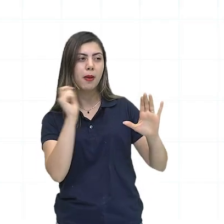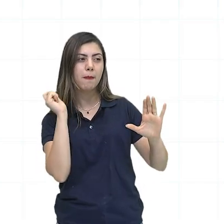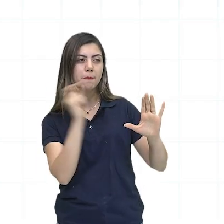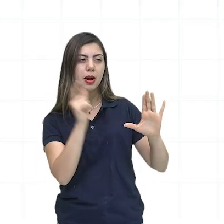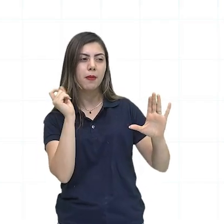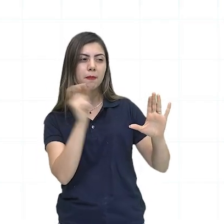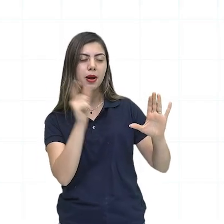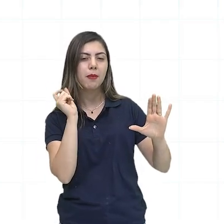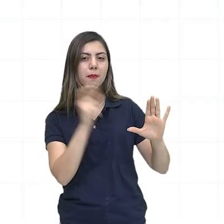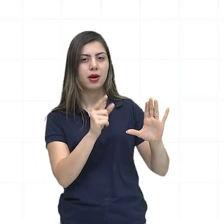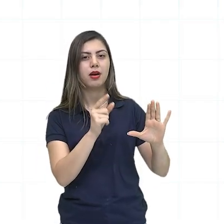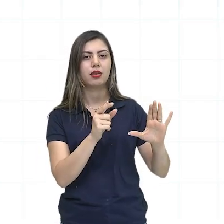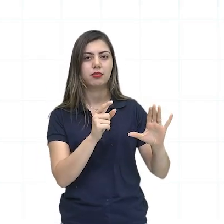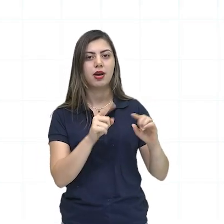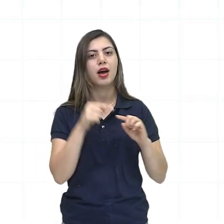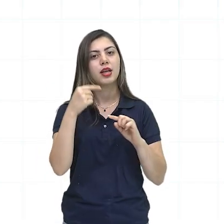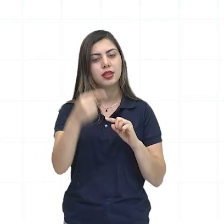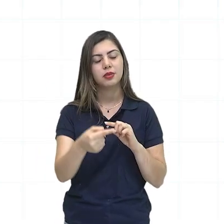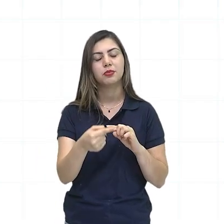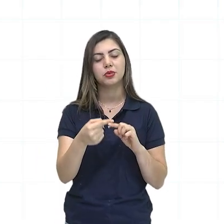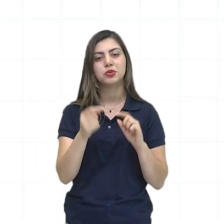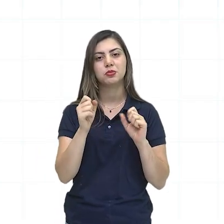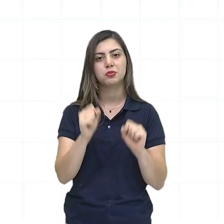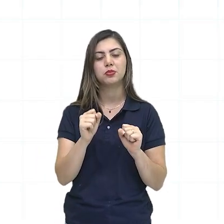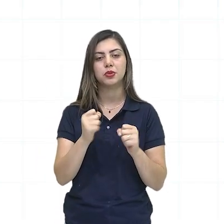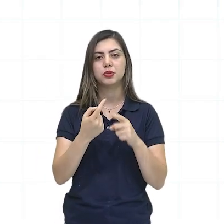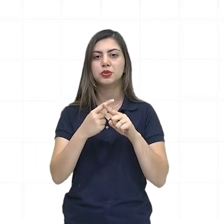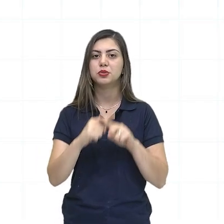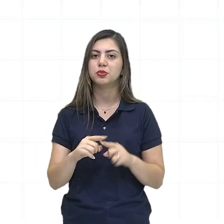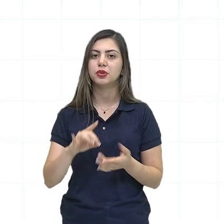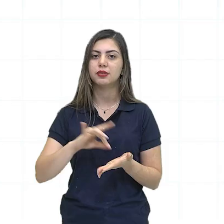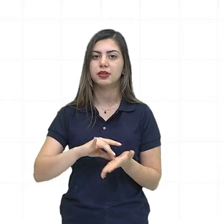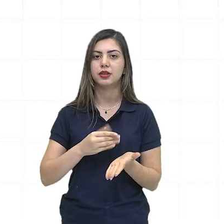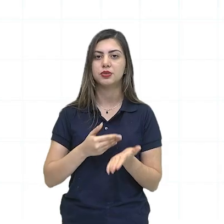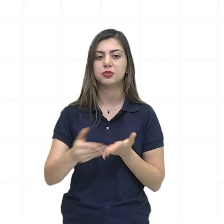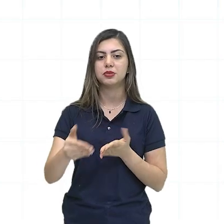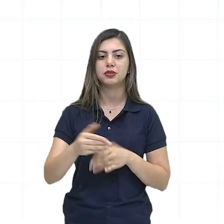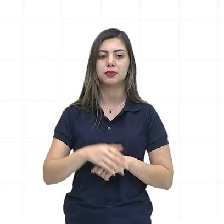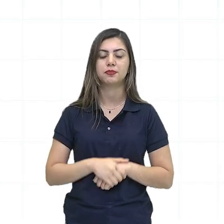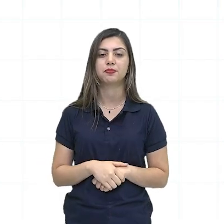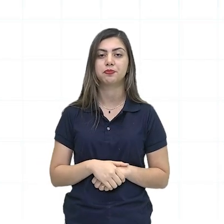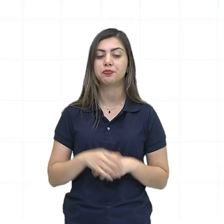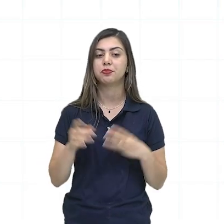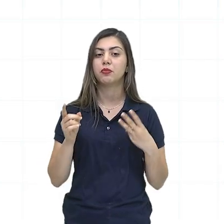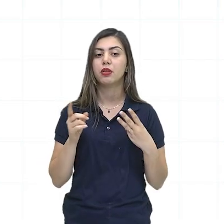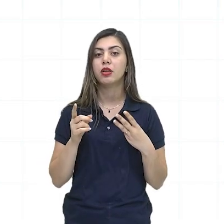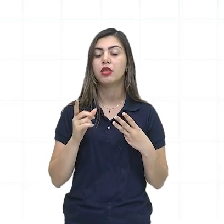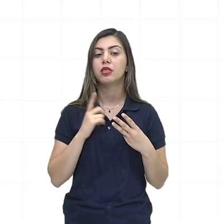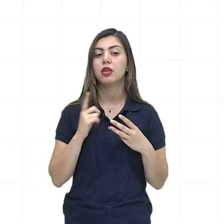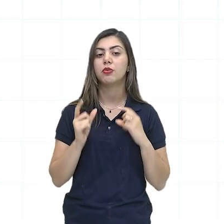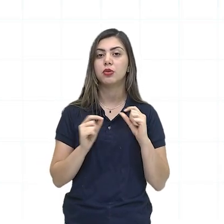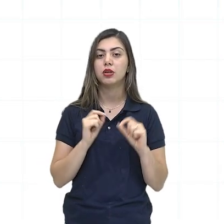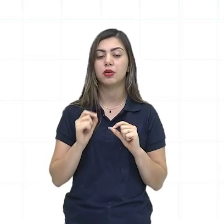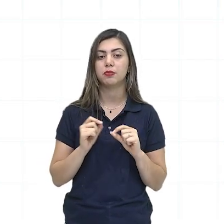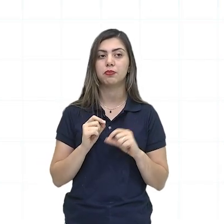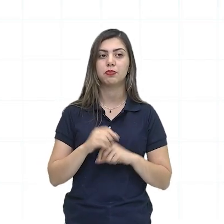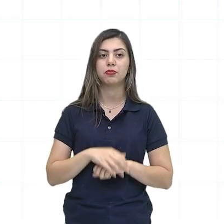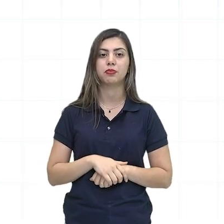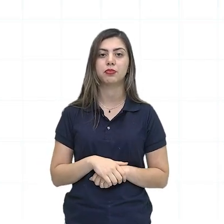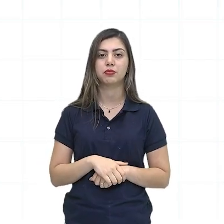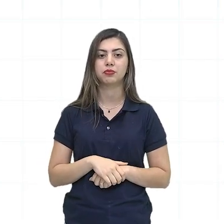ali para as jogadas principais. Próxima regra, cada jogador ou um de cada